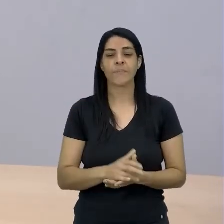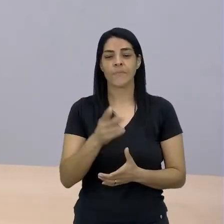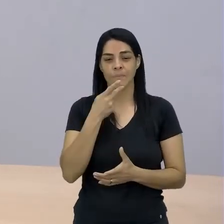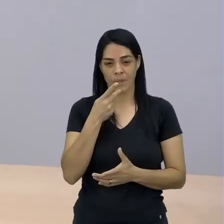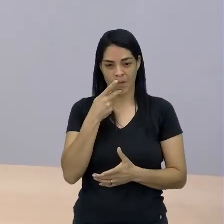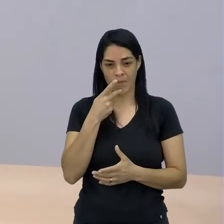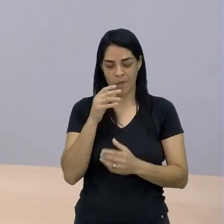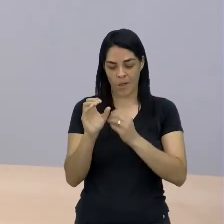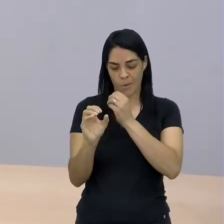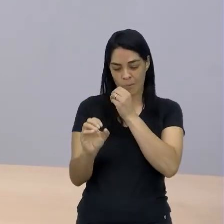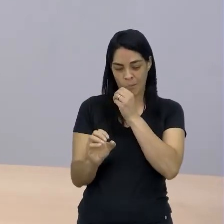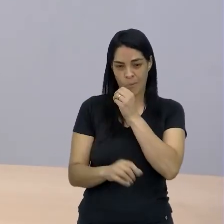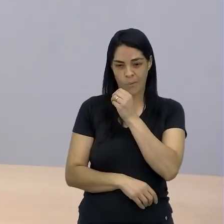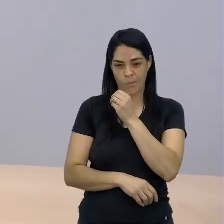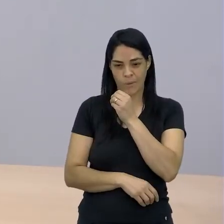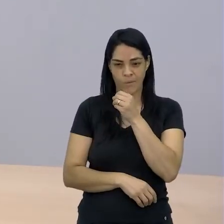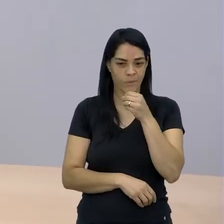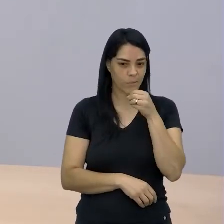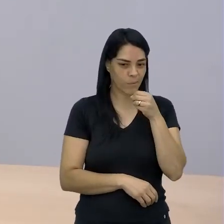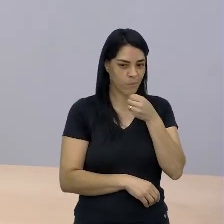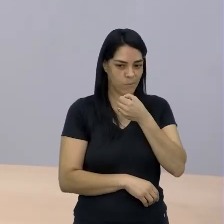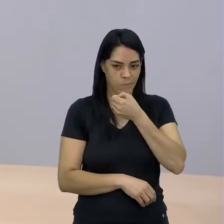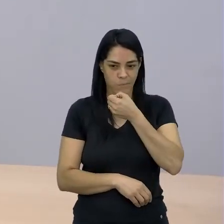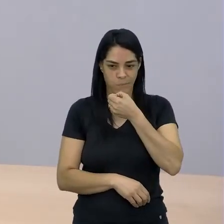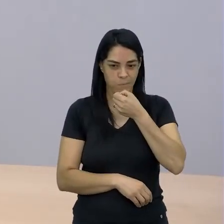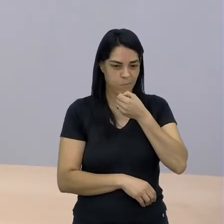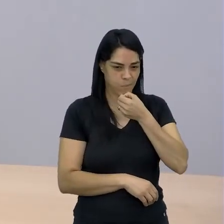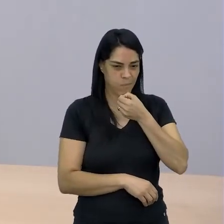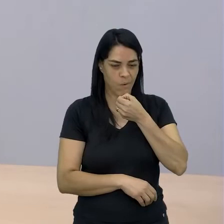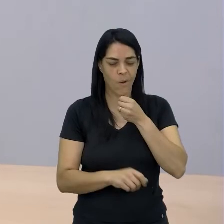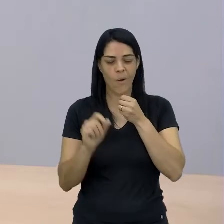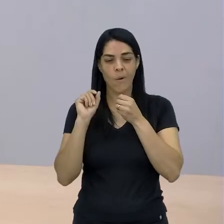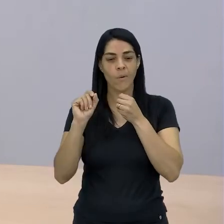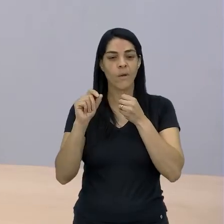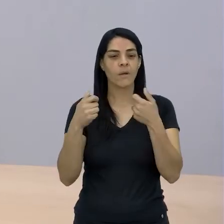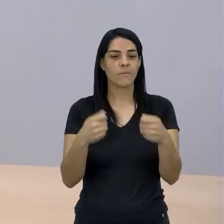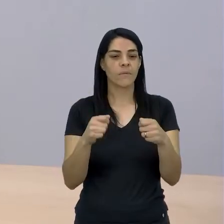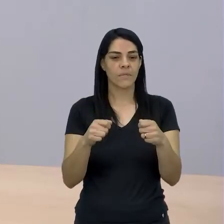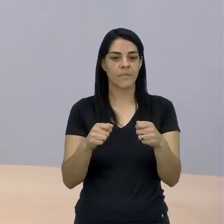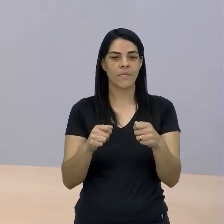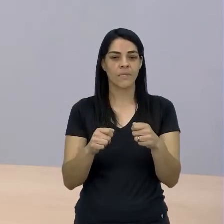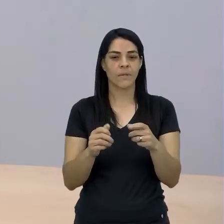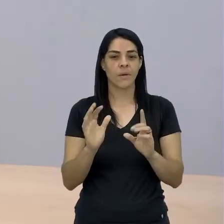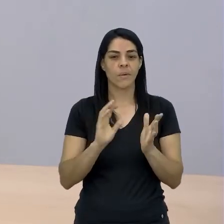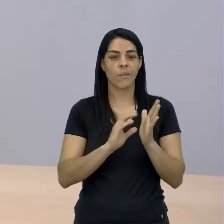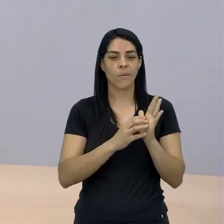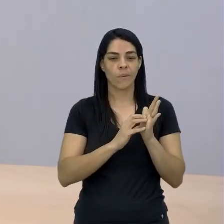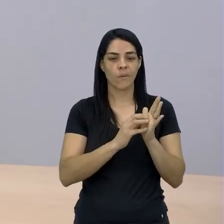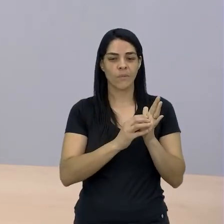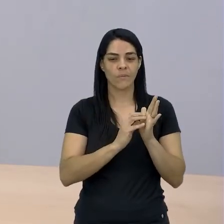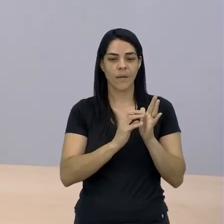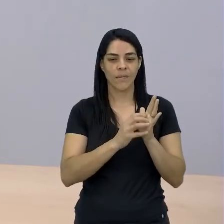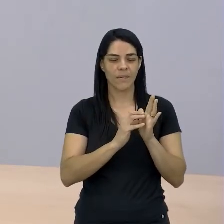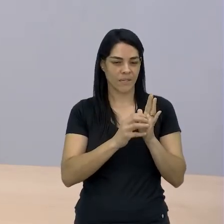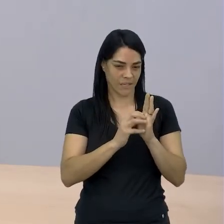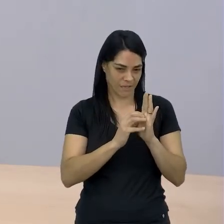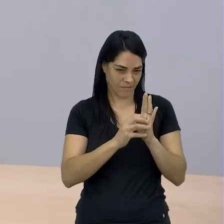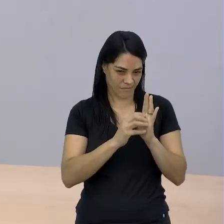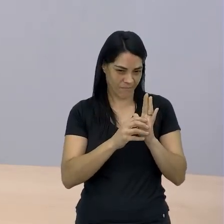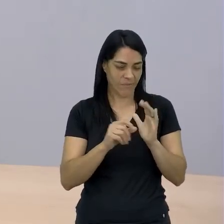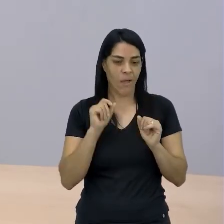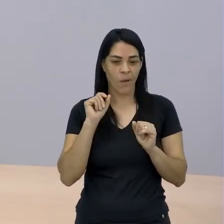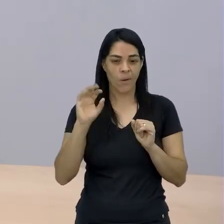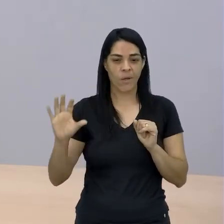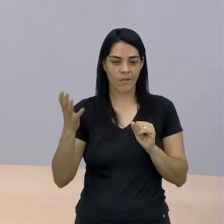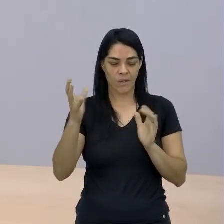isso virar um microfone, eu precisei de máquinas, a chamada indústria de bens de capital. Essas máquinas